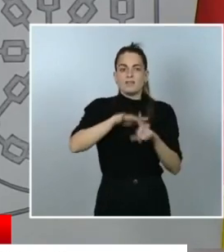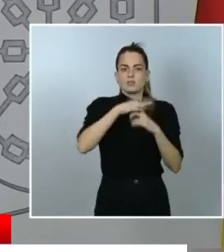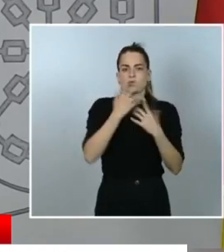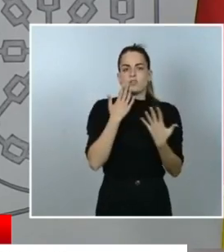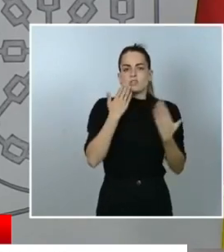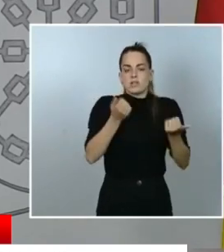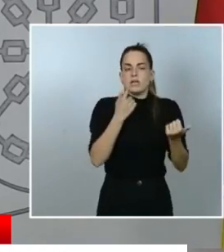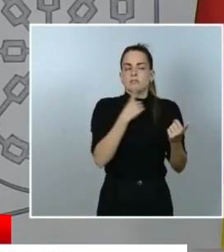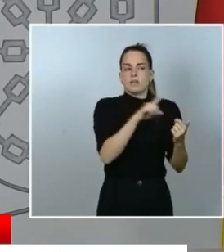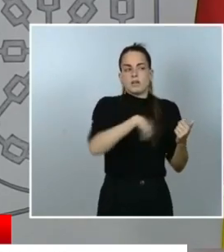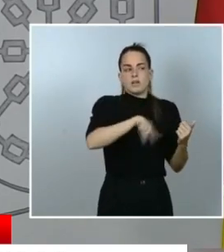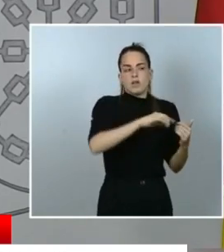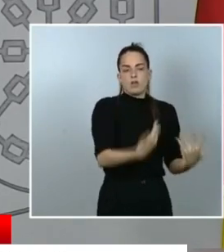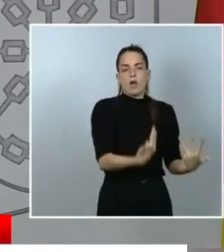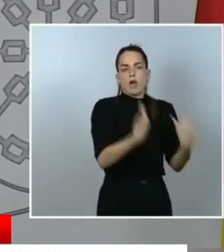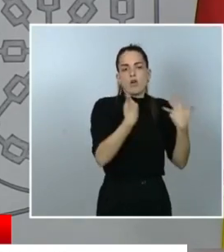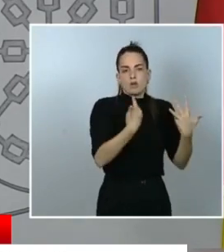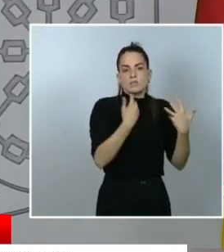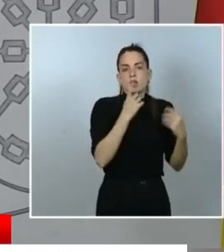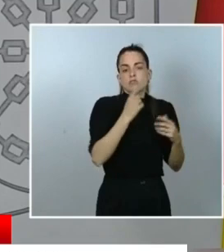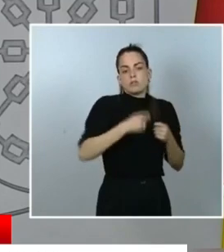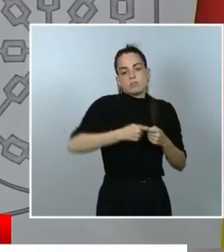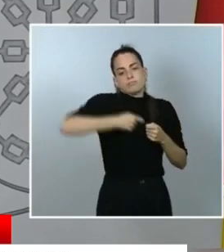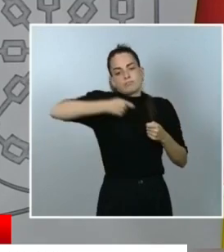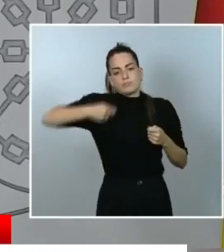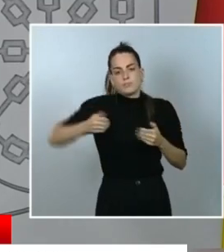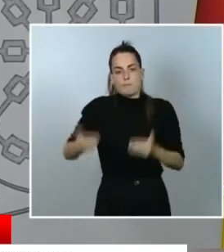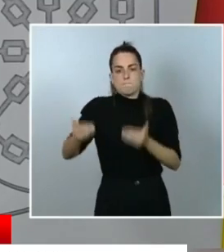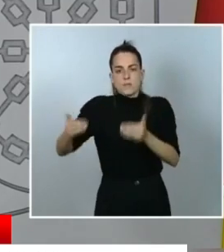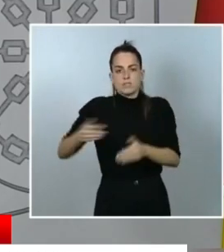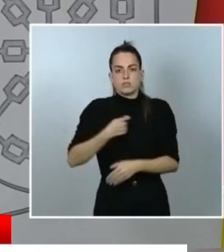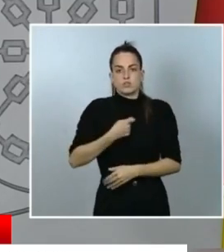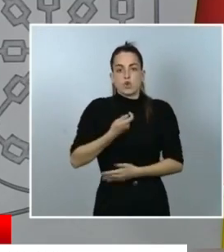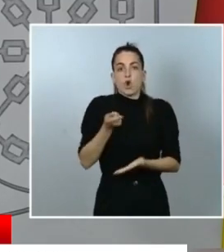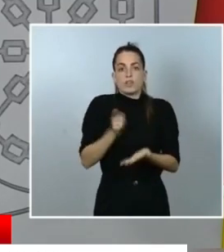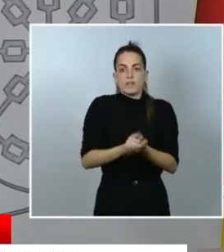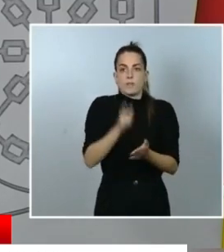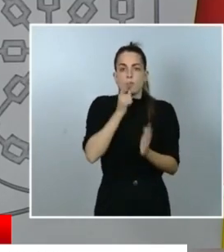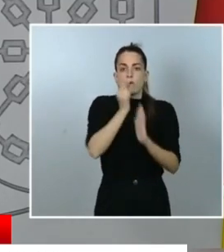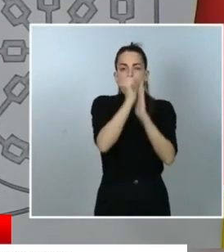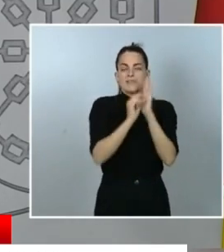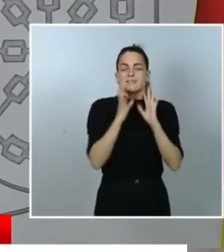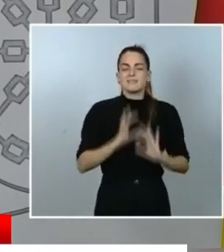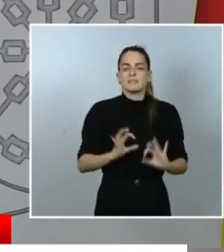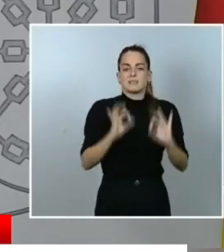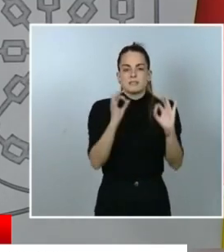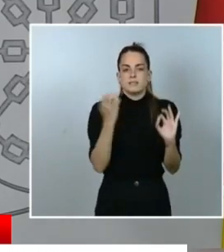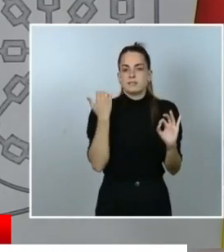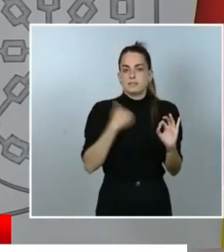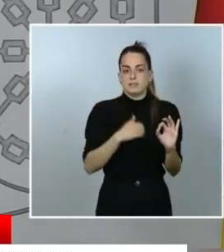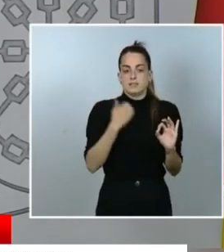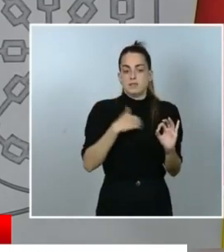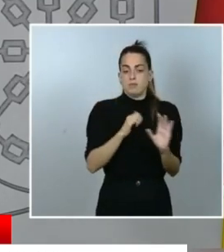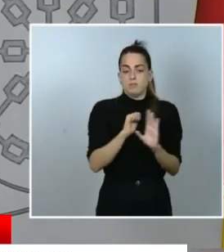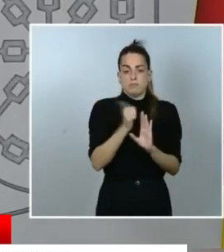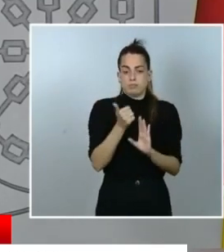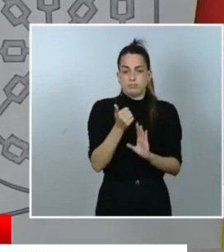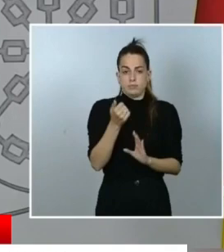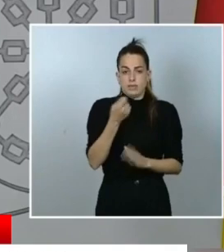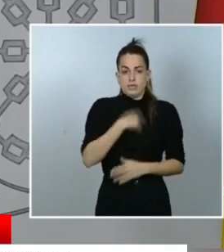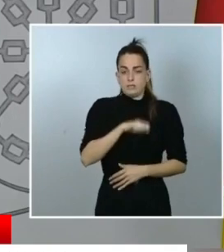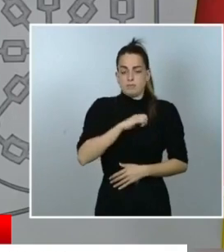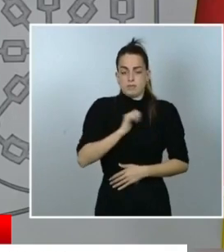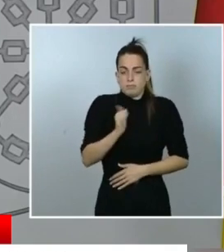nestes dois países, podem chegar à Espanha a partir do Brasil e da África do Sul. Os passageiros em